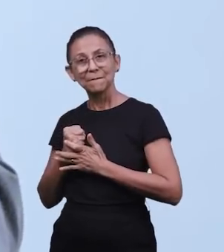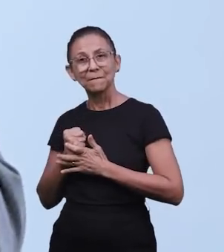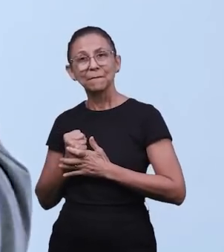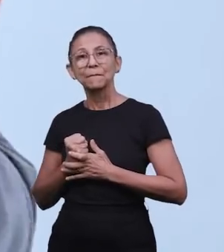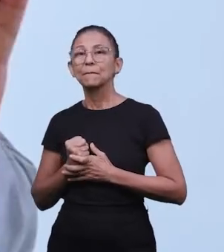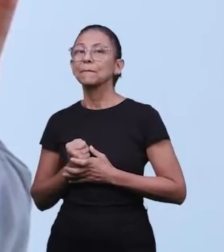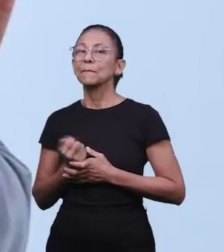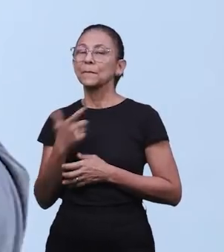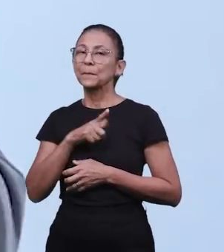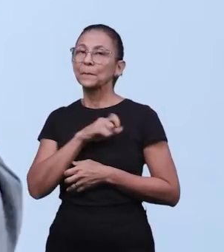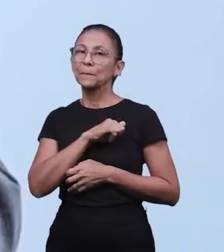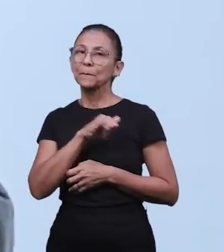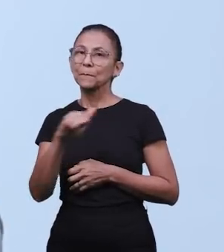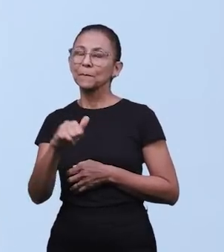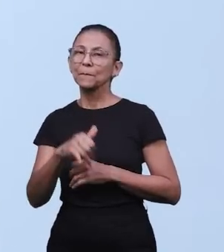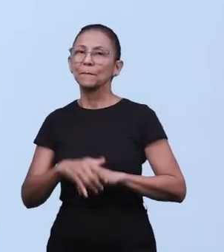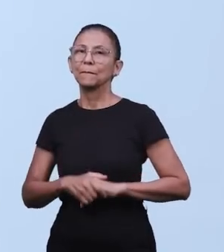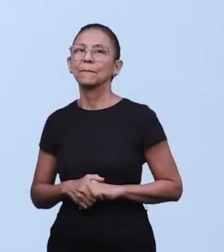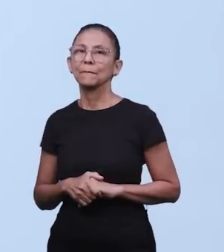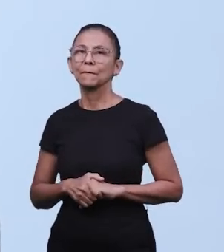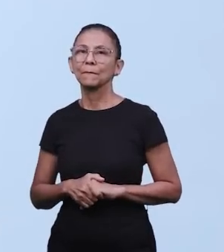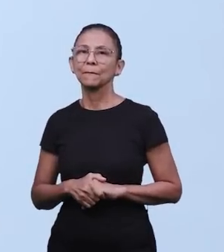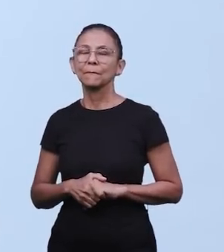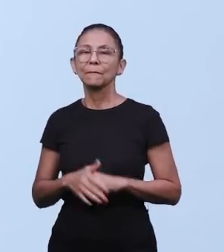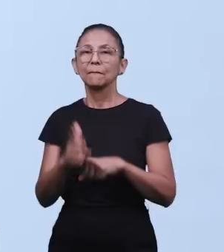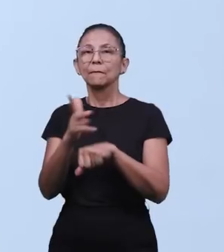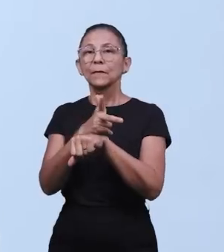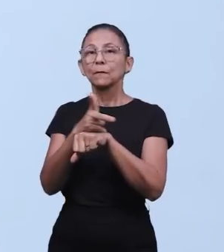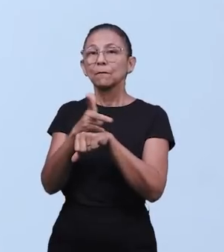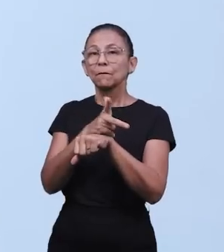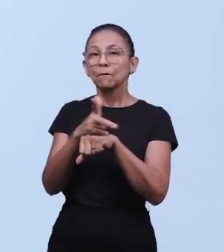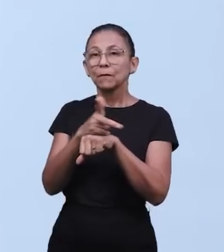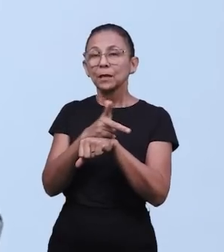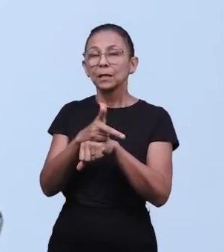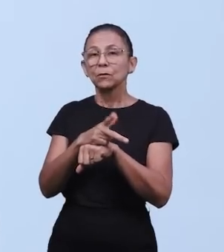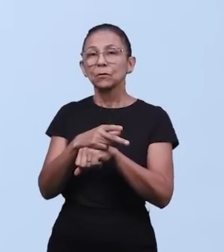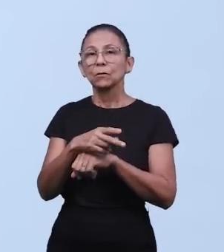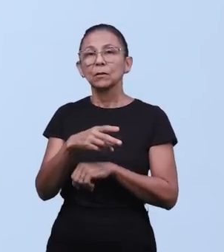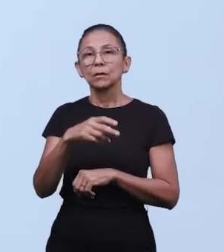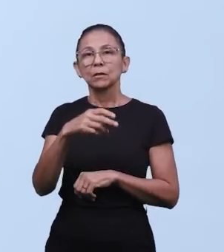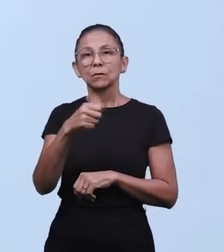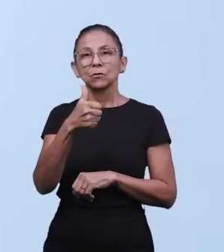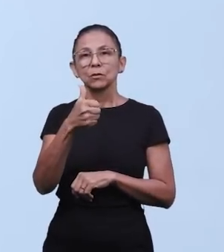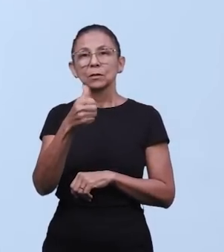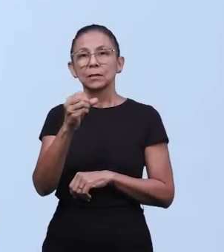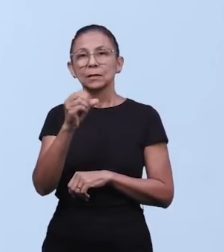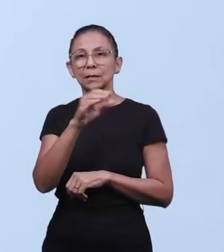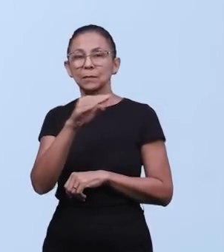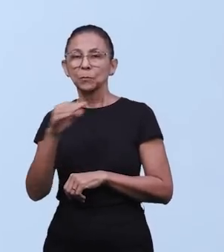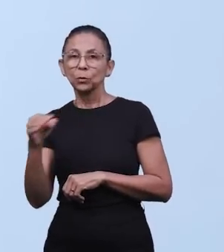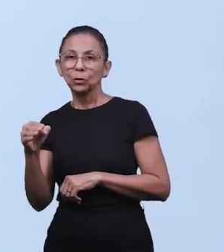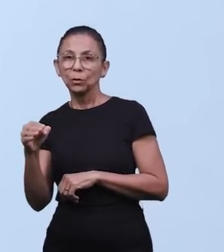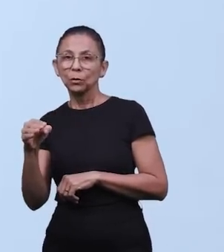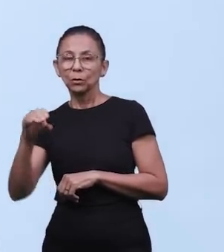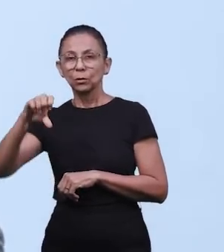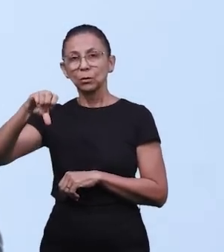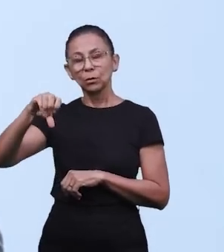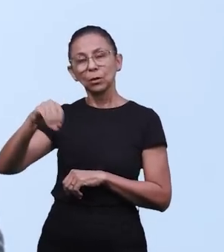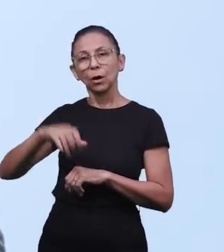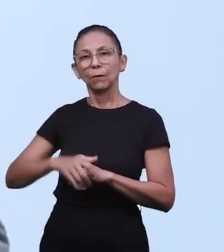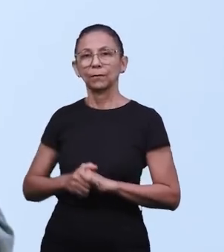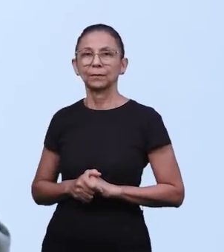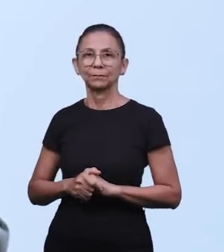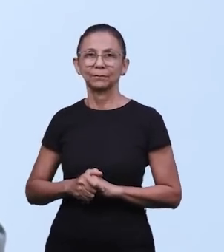vídeo, 16:9 na horizontal. Se você precisar de alguma orientação, de alguma ajuda, fala conosco que vamos ter prazer